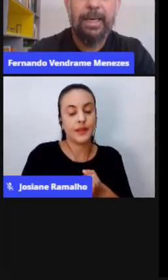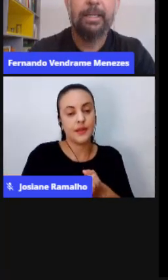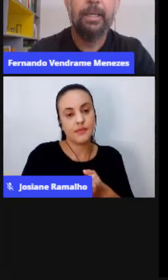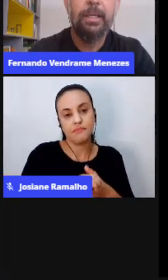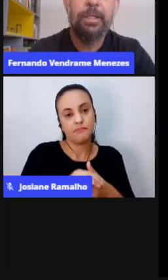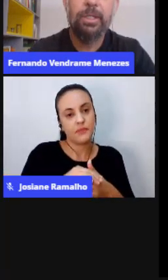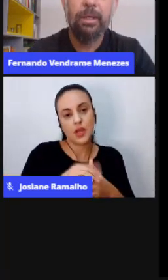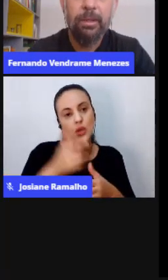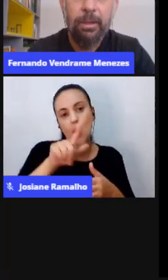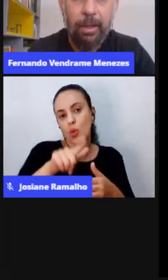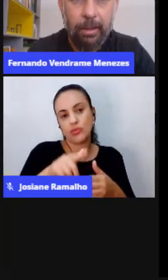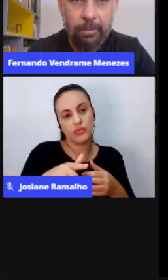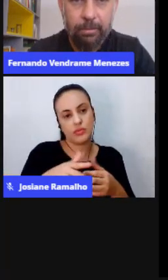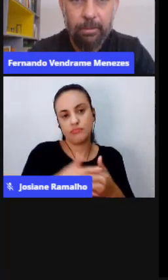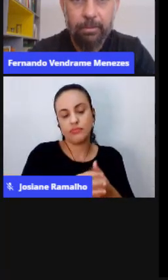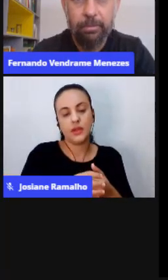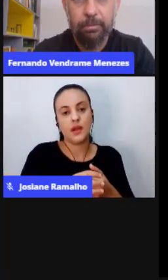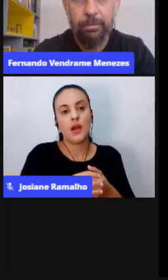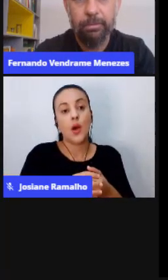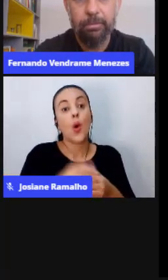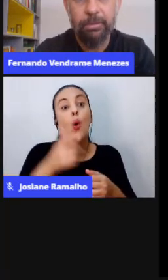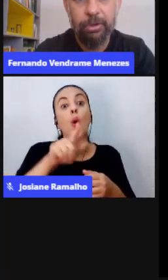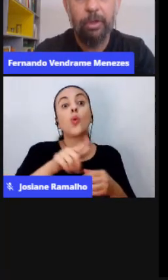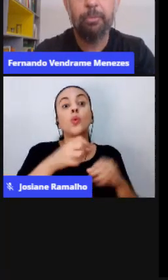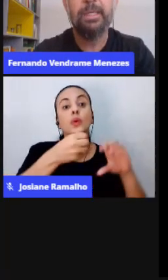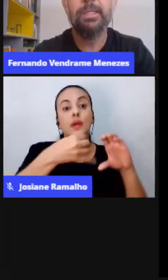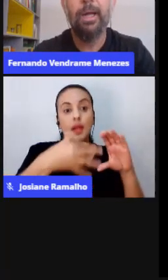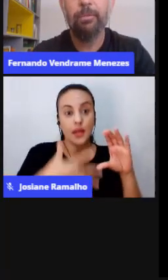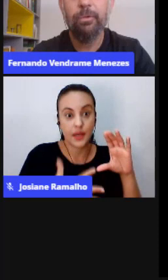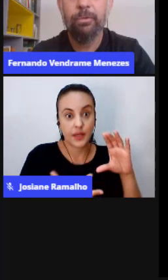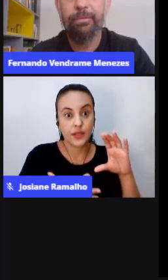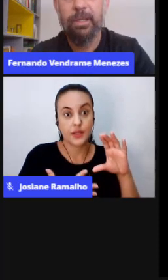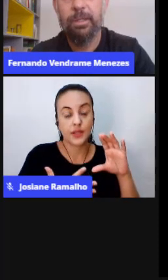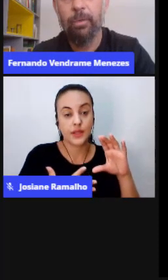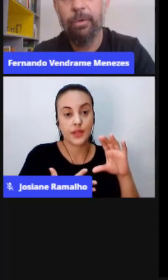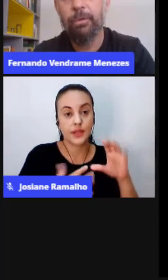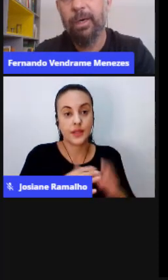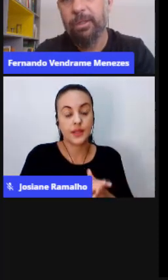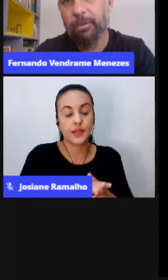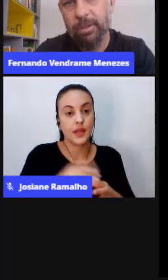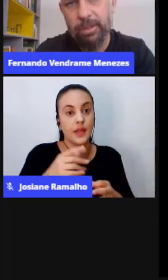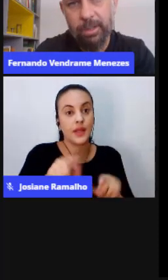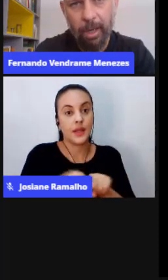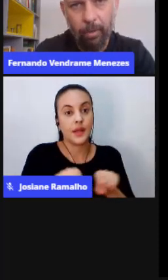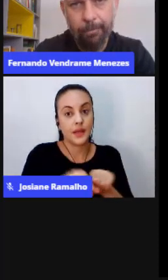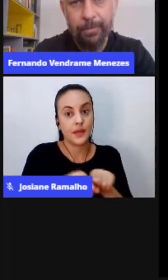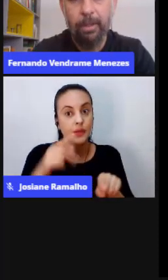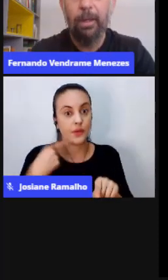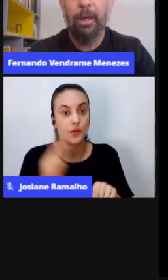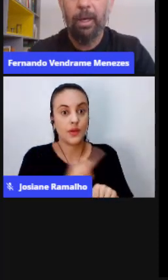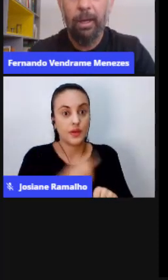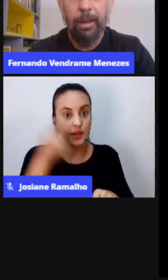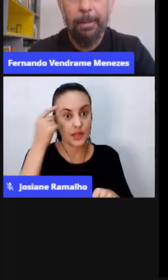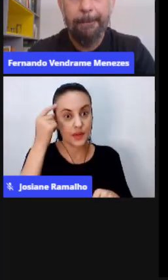outra característica de nós pensarmos o referencial curricular circunstancial